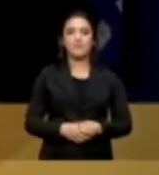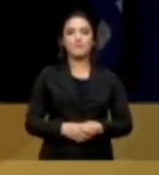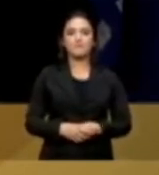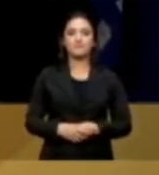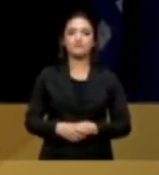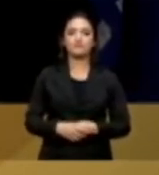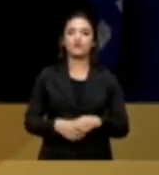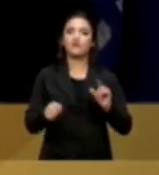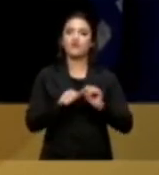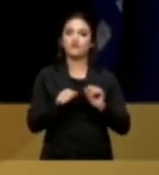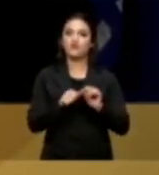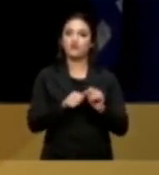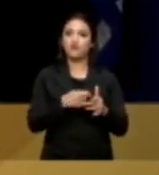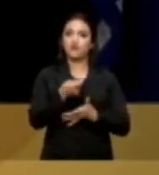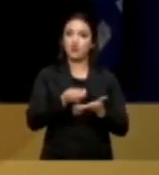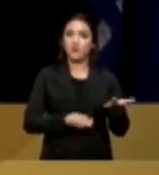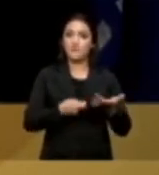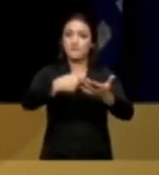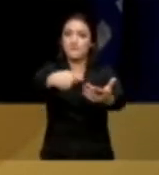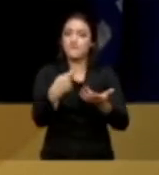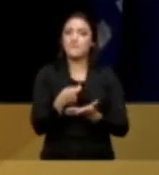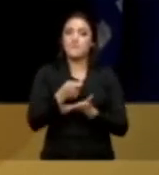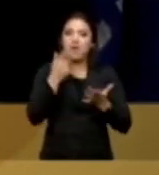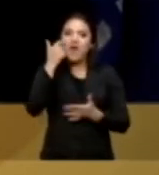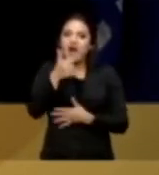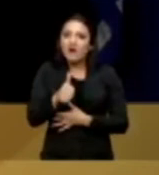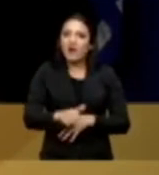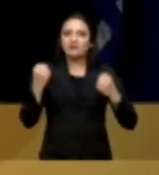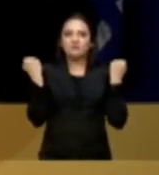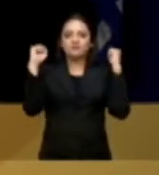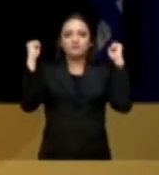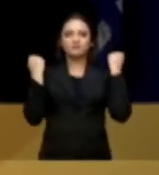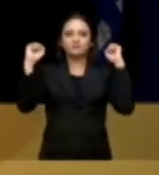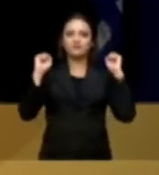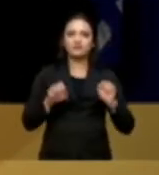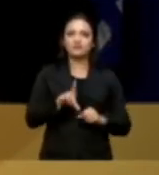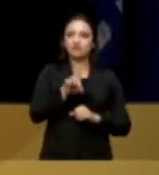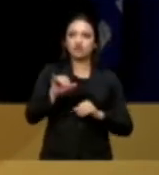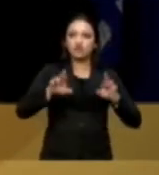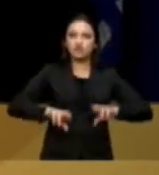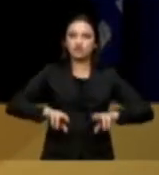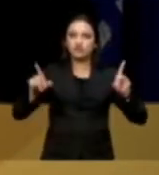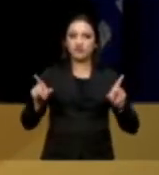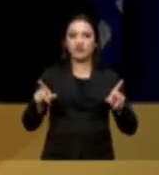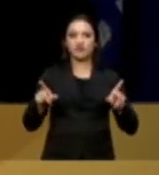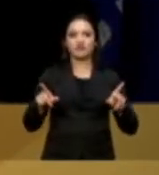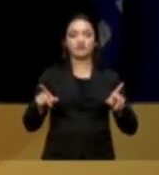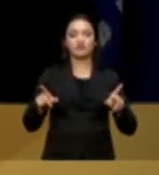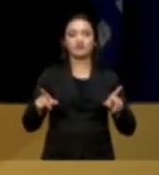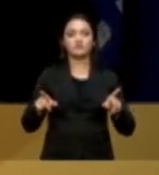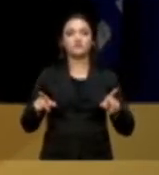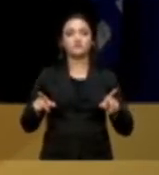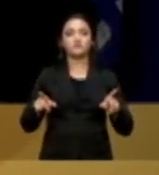realização da prova em dias ou horários diversos, a prova física, de aptidão física, não submete